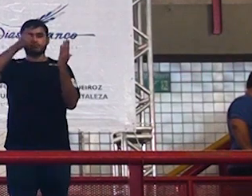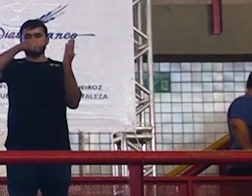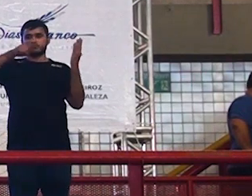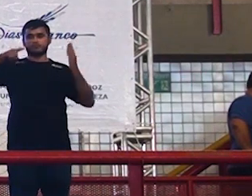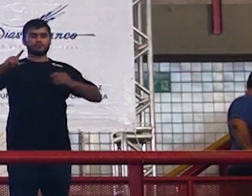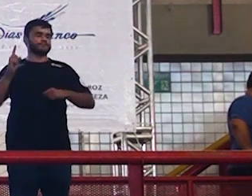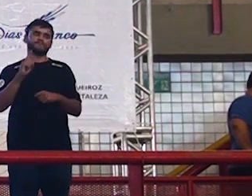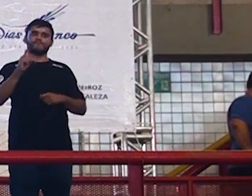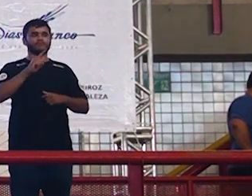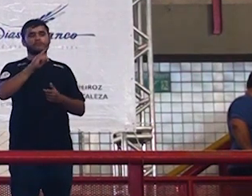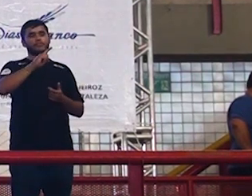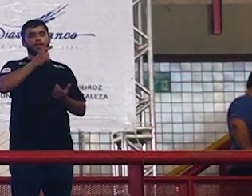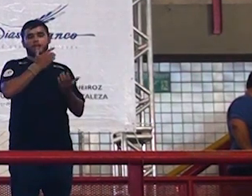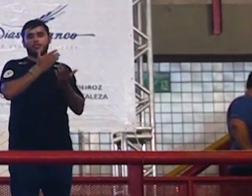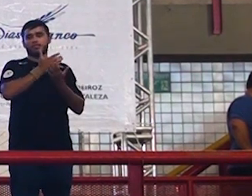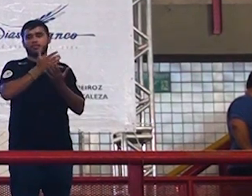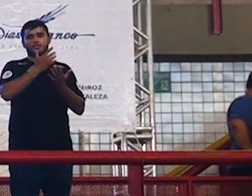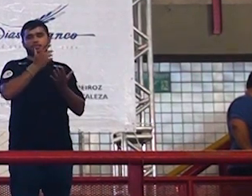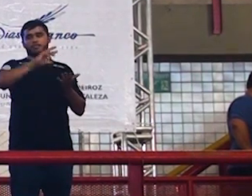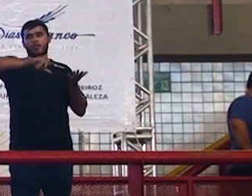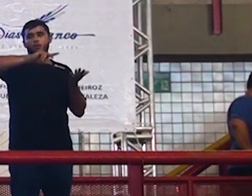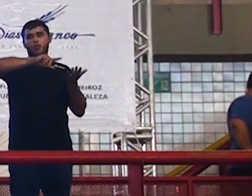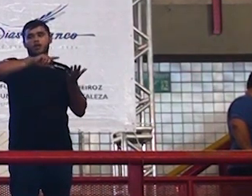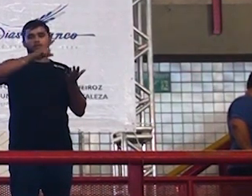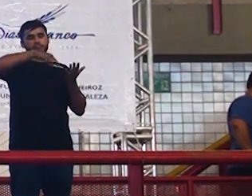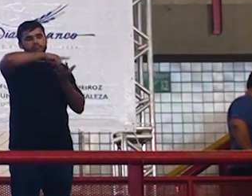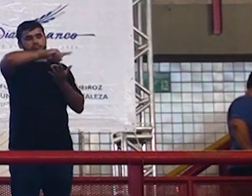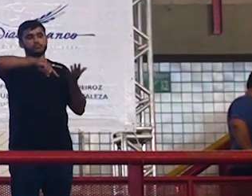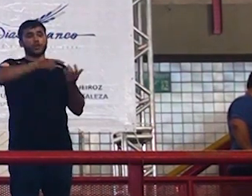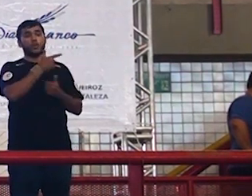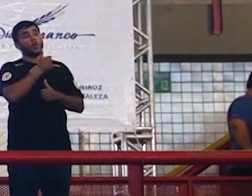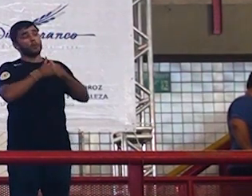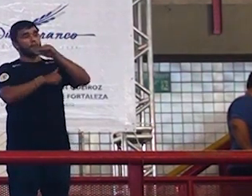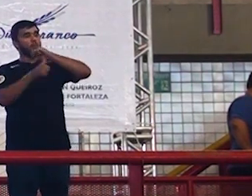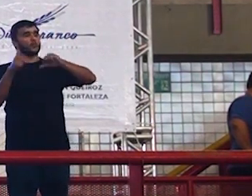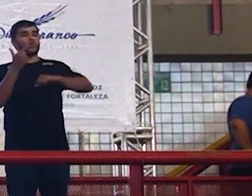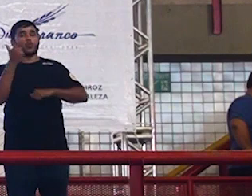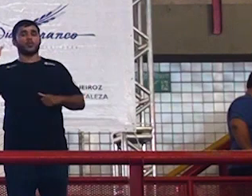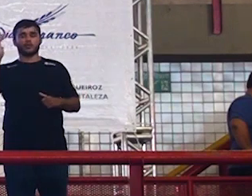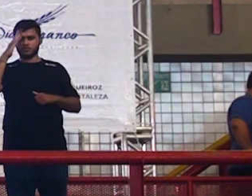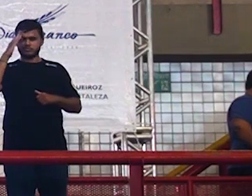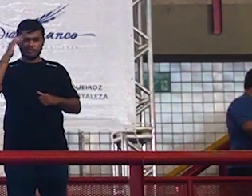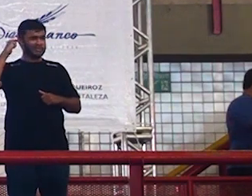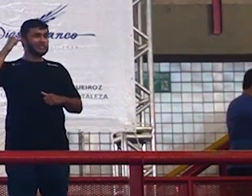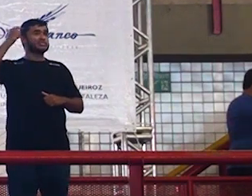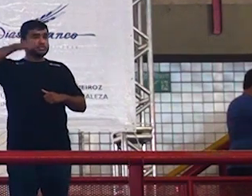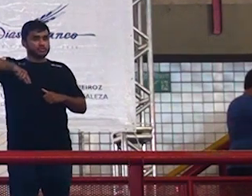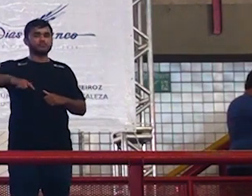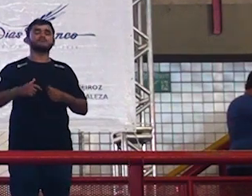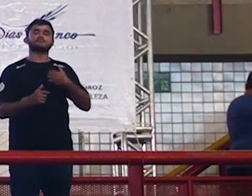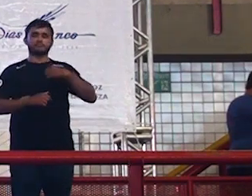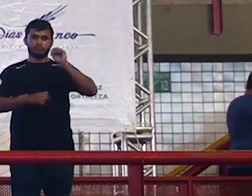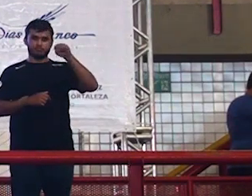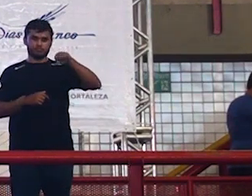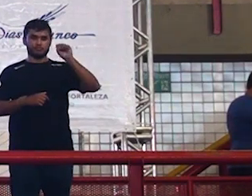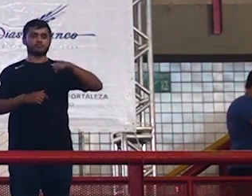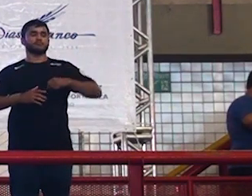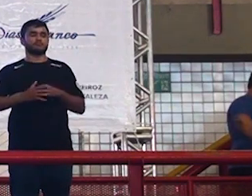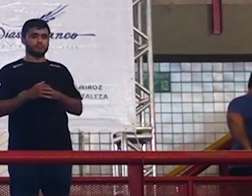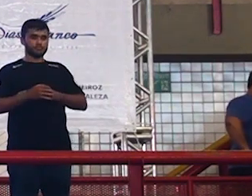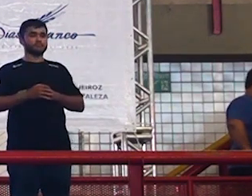não vai ser mais essa banca. A banca agora foi alterada. De novo, alterada de